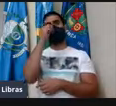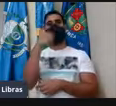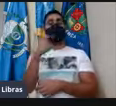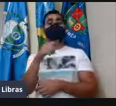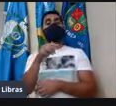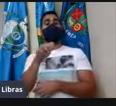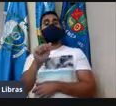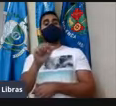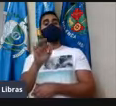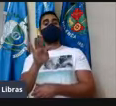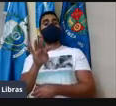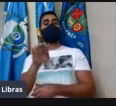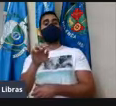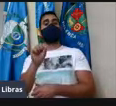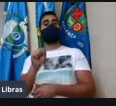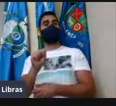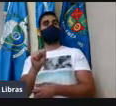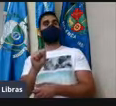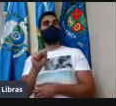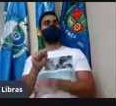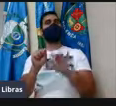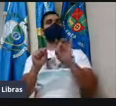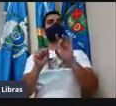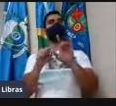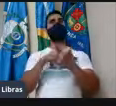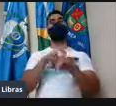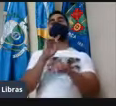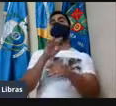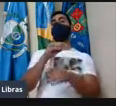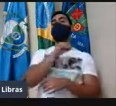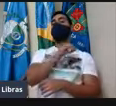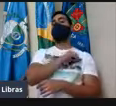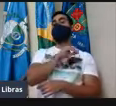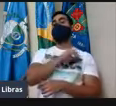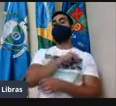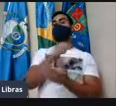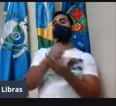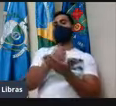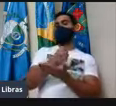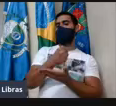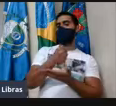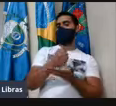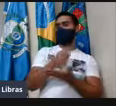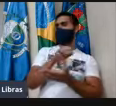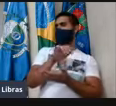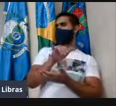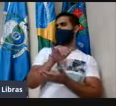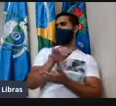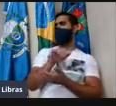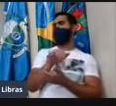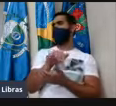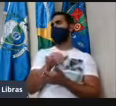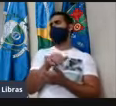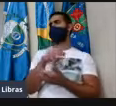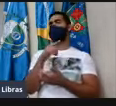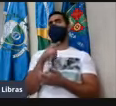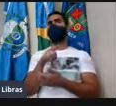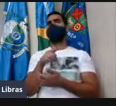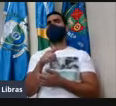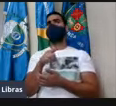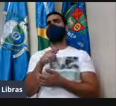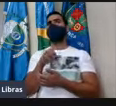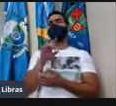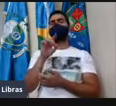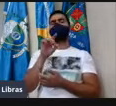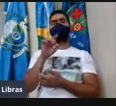ATS, ele considerou só o salário base. Se você, no cálculo atuarial, você considerar